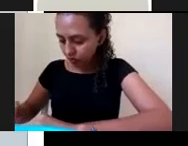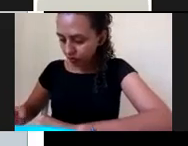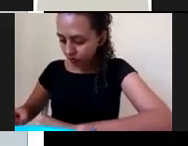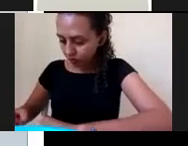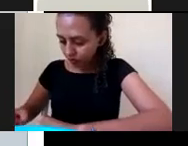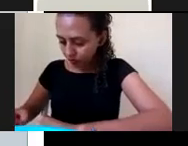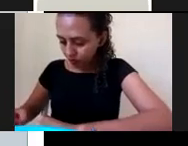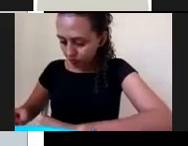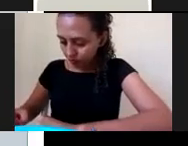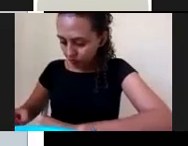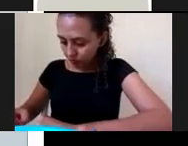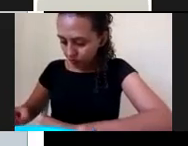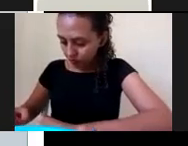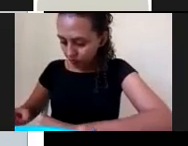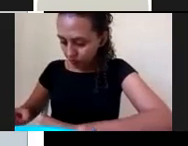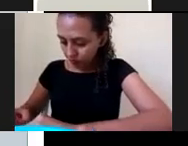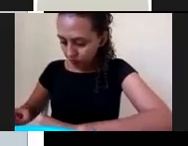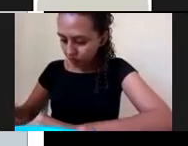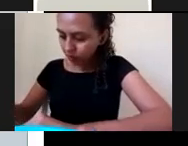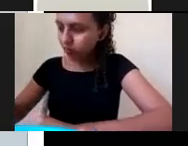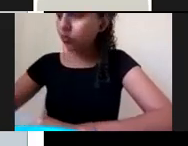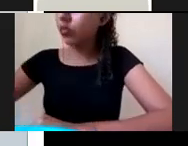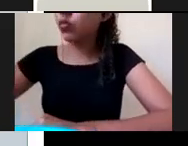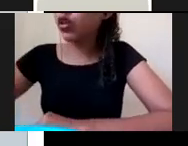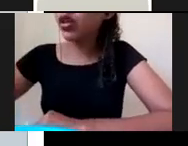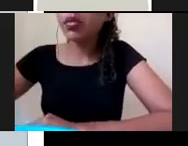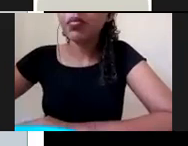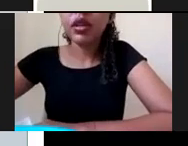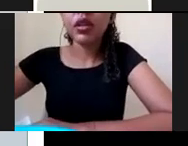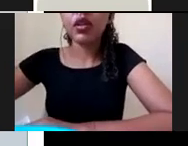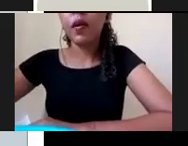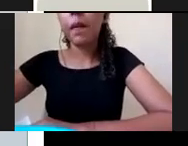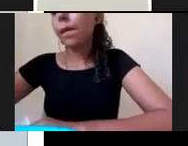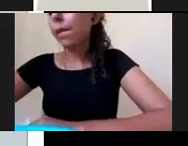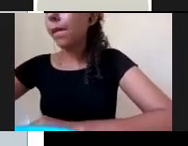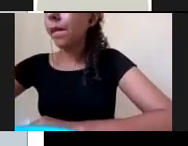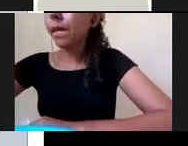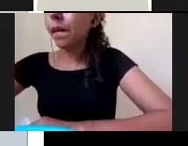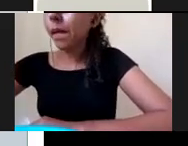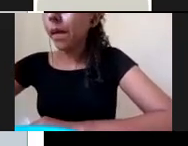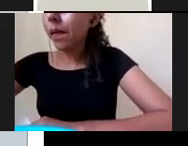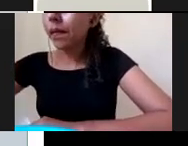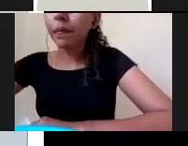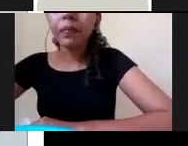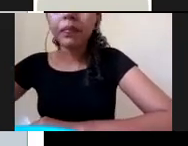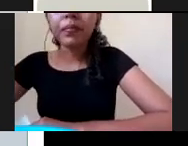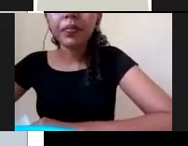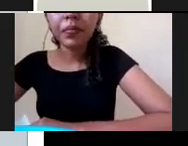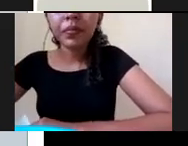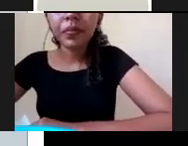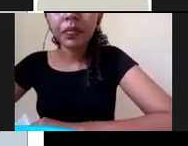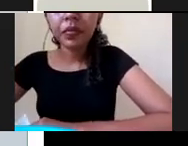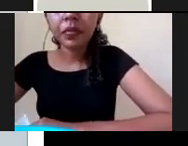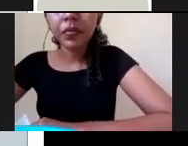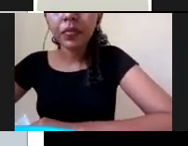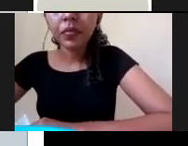A inspeção já diz inspecionar, né? Então, se ela está falando inspeção,